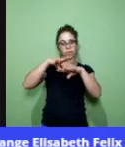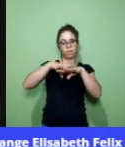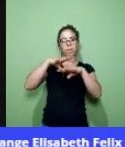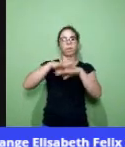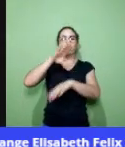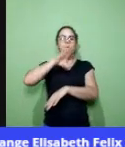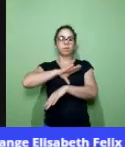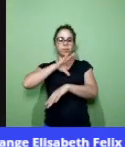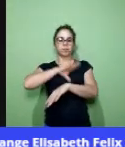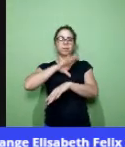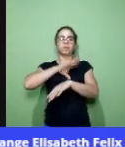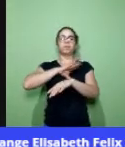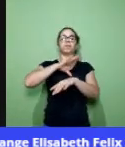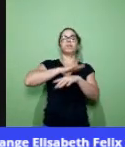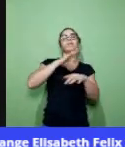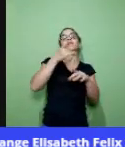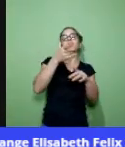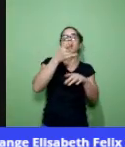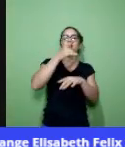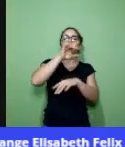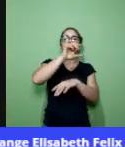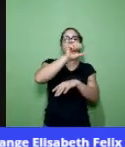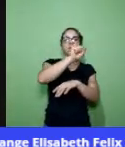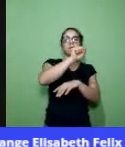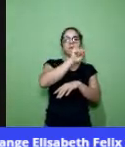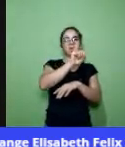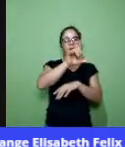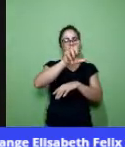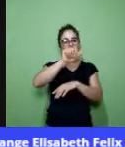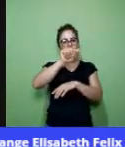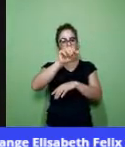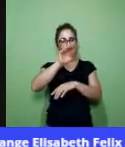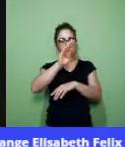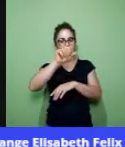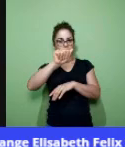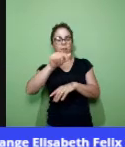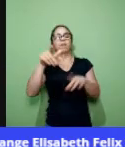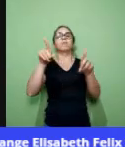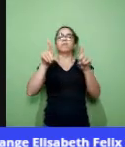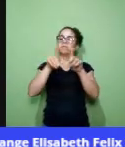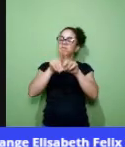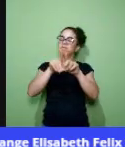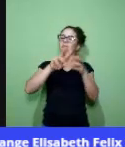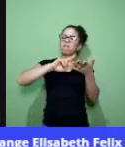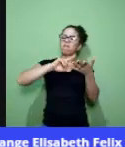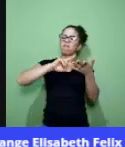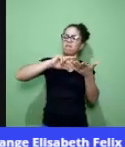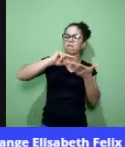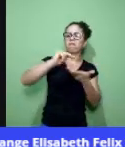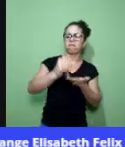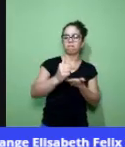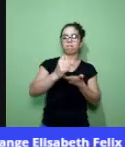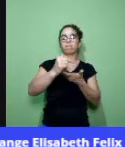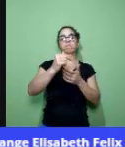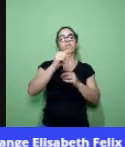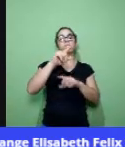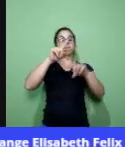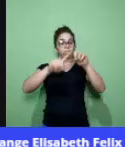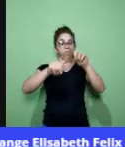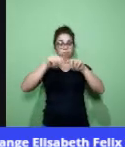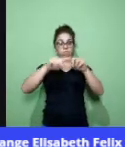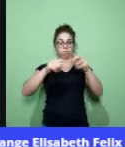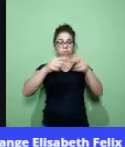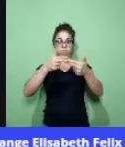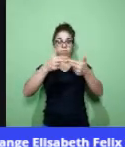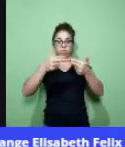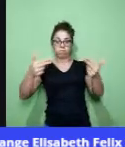velcro. Ou outro conteúdo, matemática, português, as sílabas, família silábica, que é o que a Silmara está